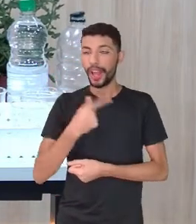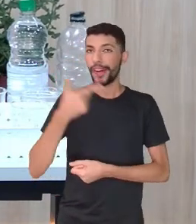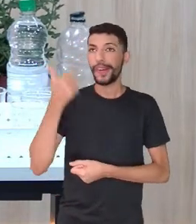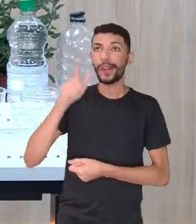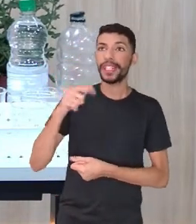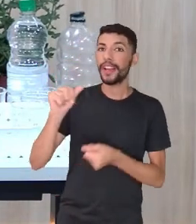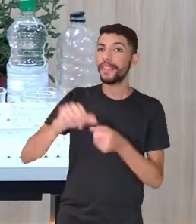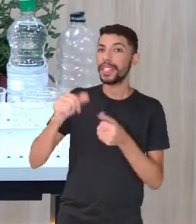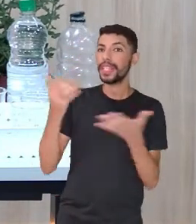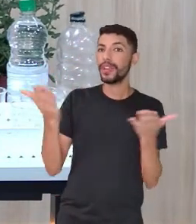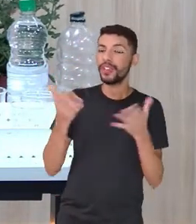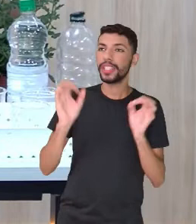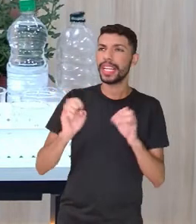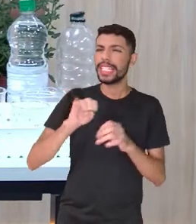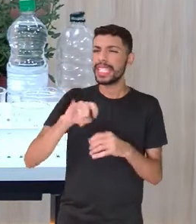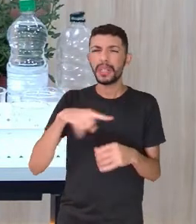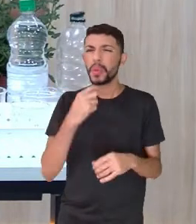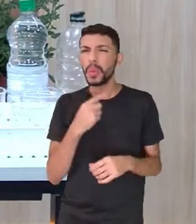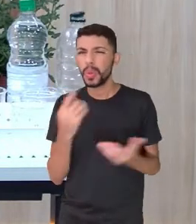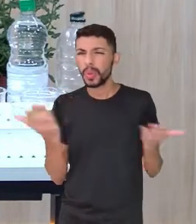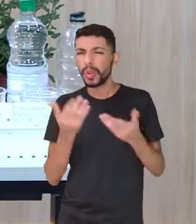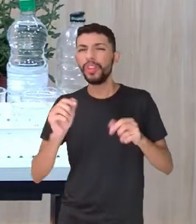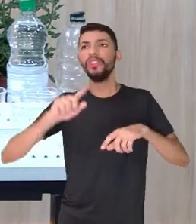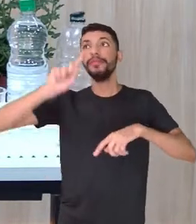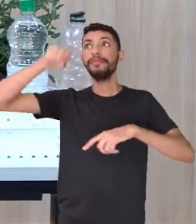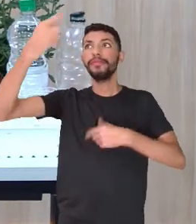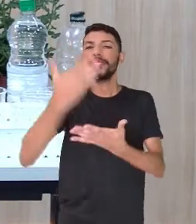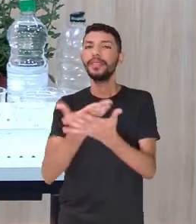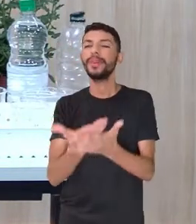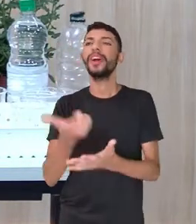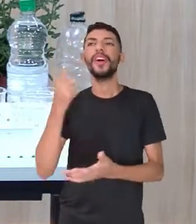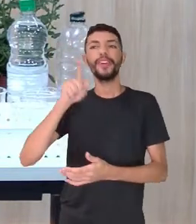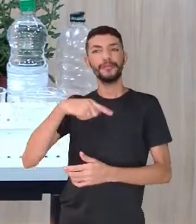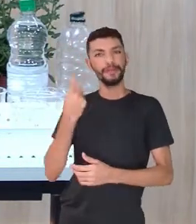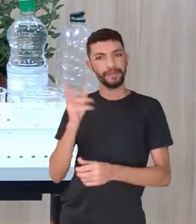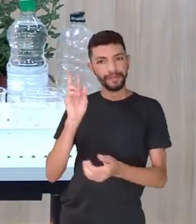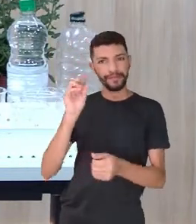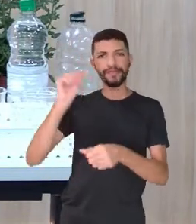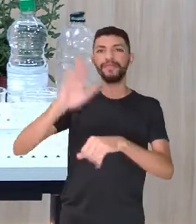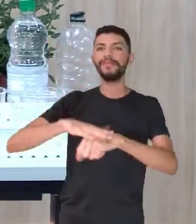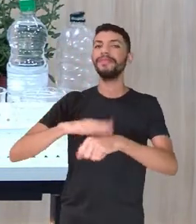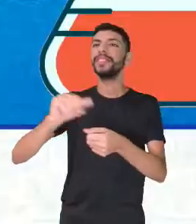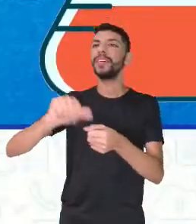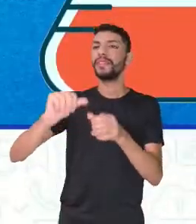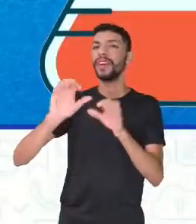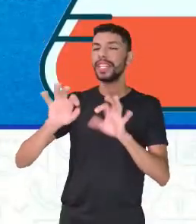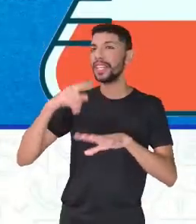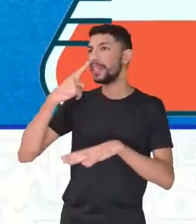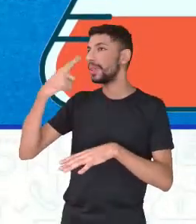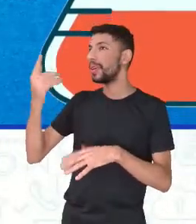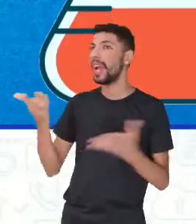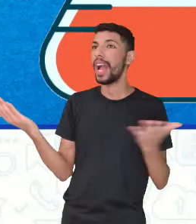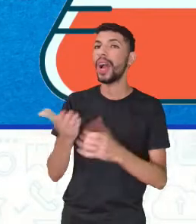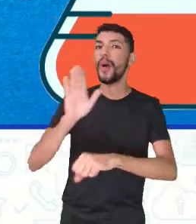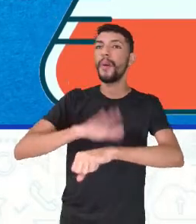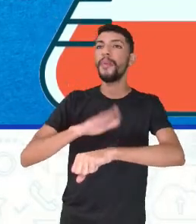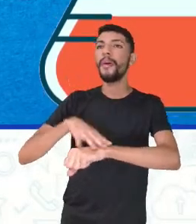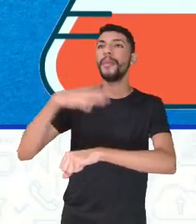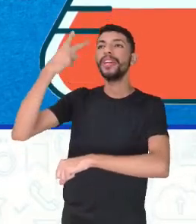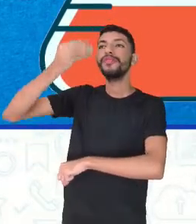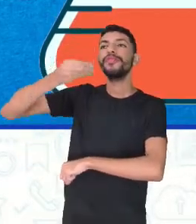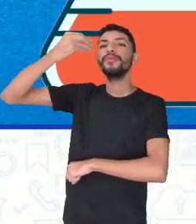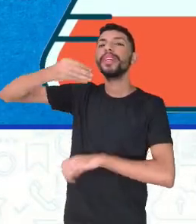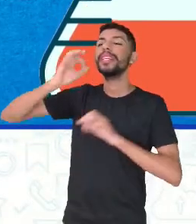conseguir fazer hoje, vamos fazer na próxima aula. Então, eu vou colocar aqui para vocês que é o momento da experiência.